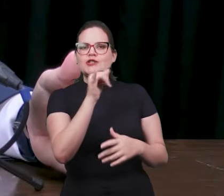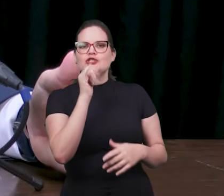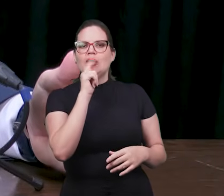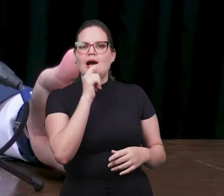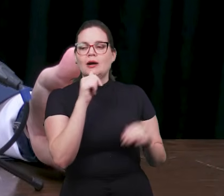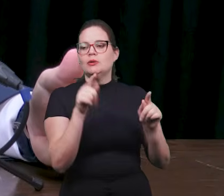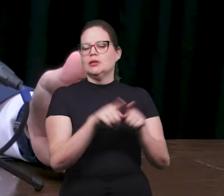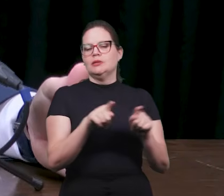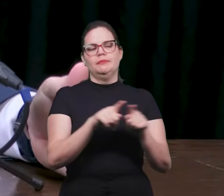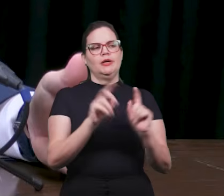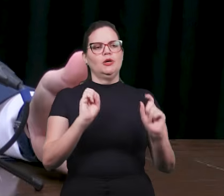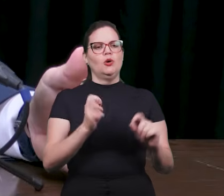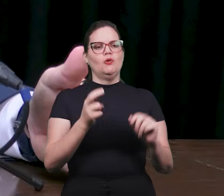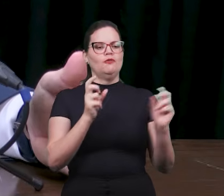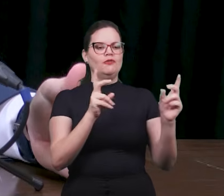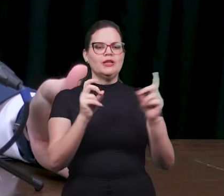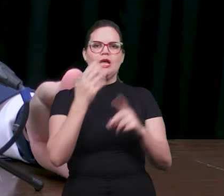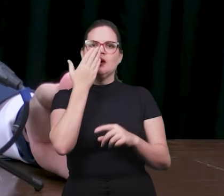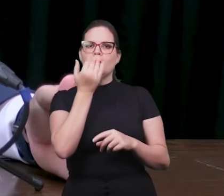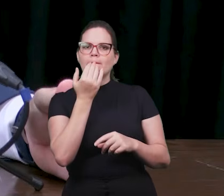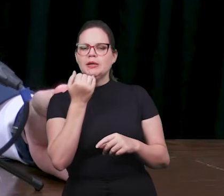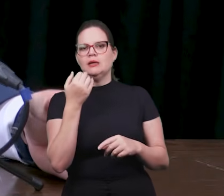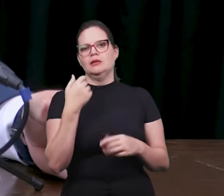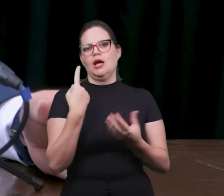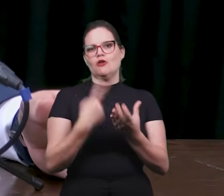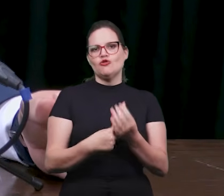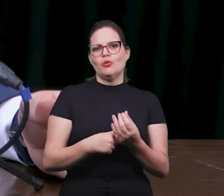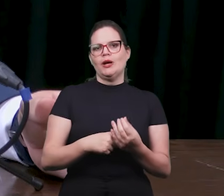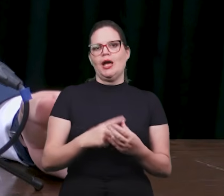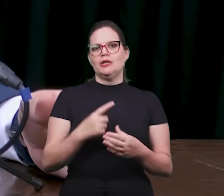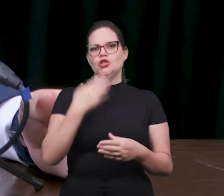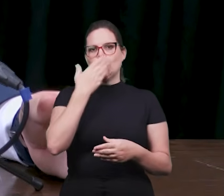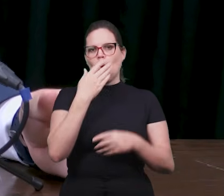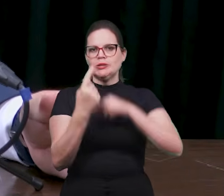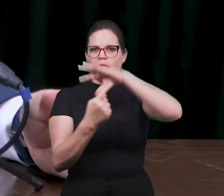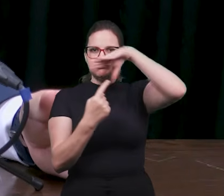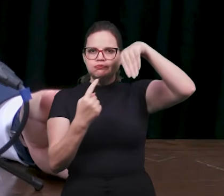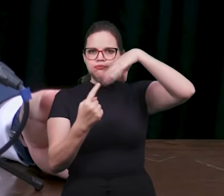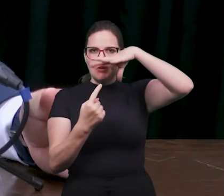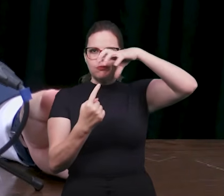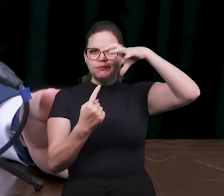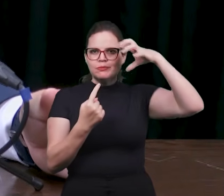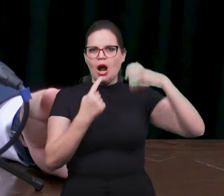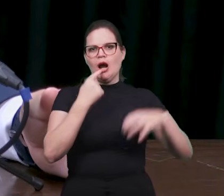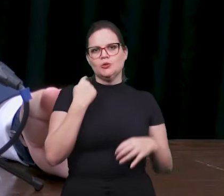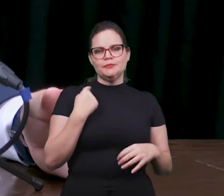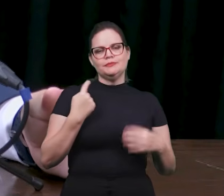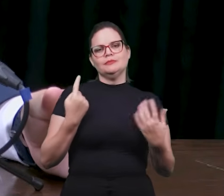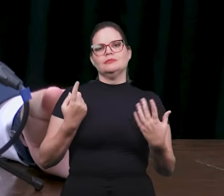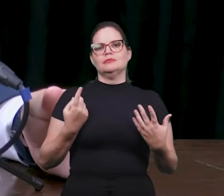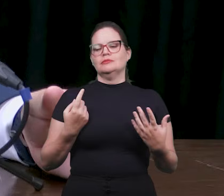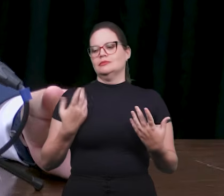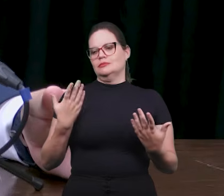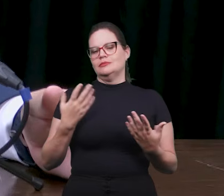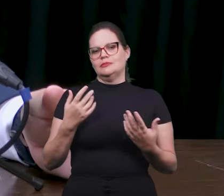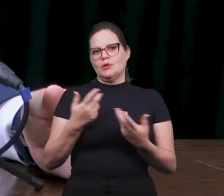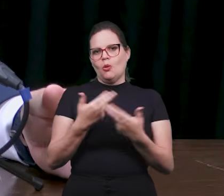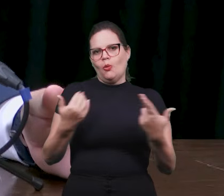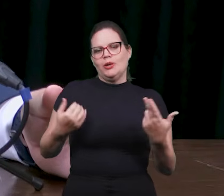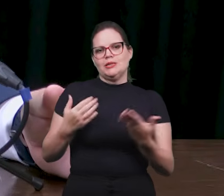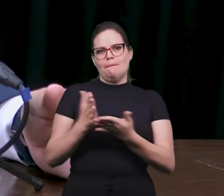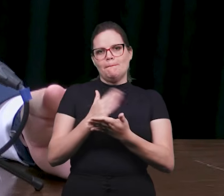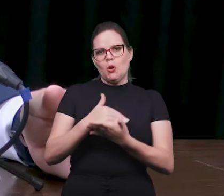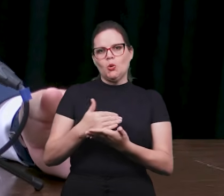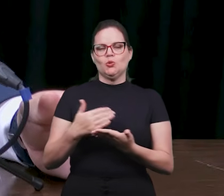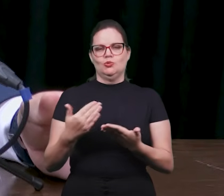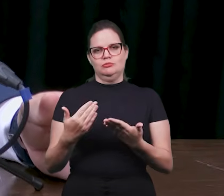com alimentos, né? Cachorro quente, algodão doce. Mas quais são as atividades que podem ser exercidas neste